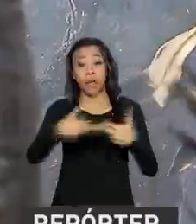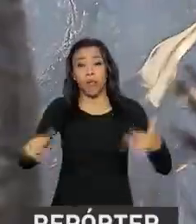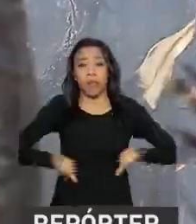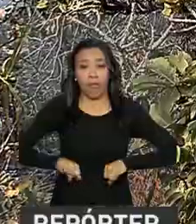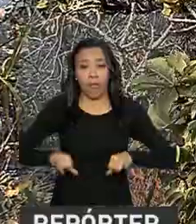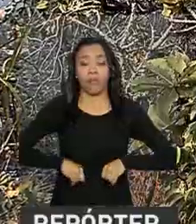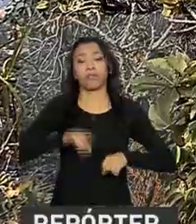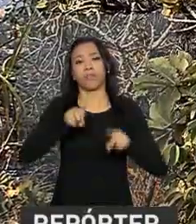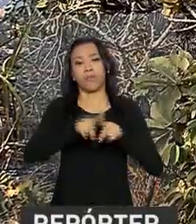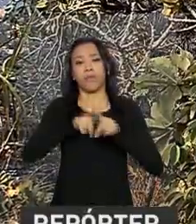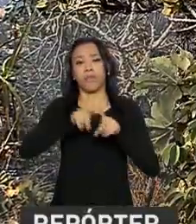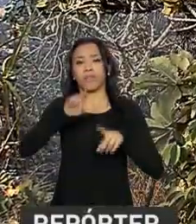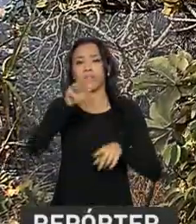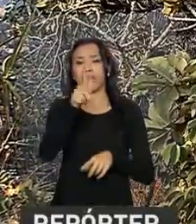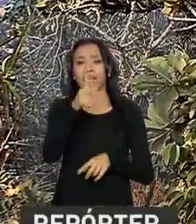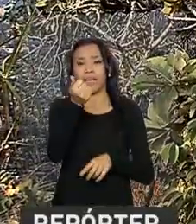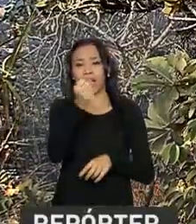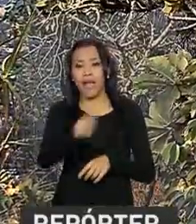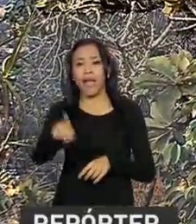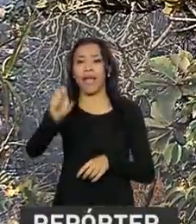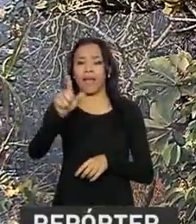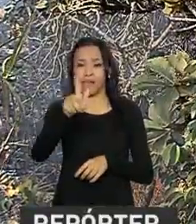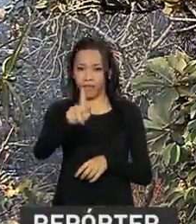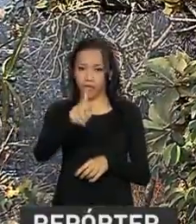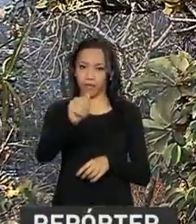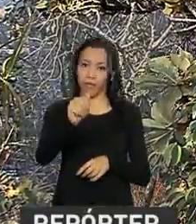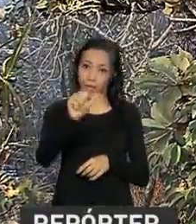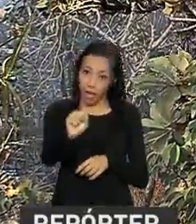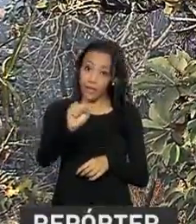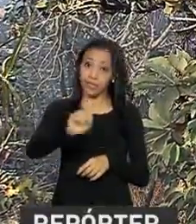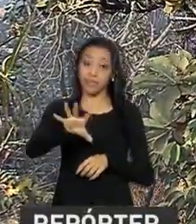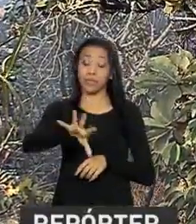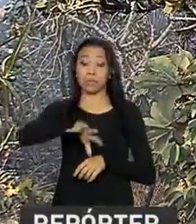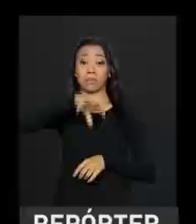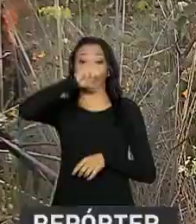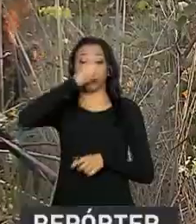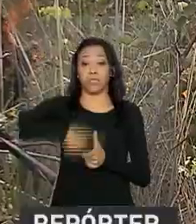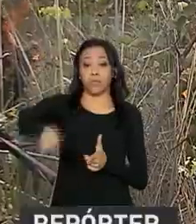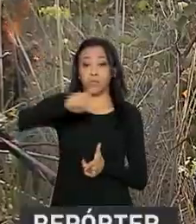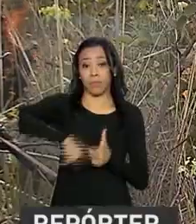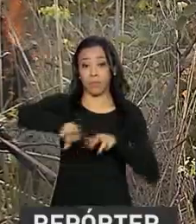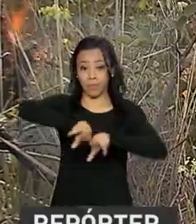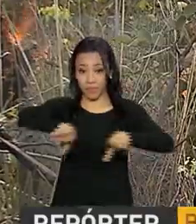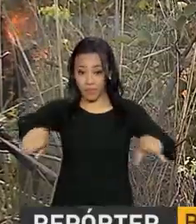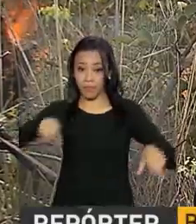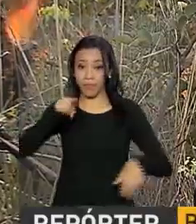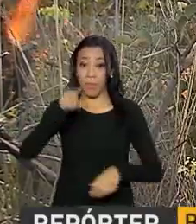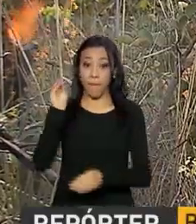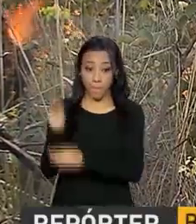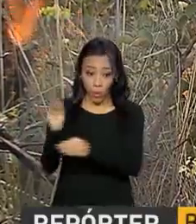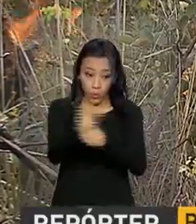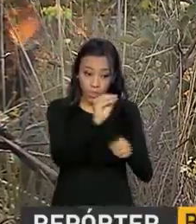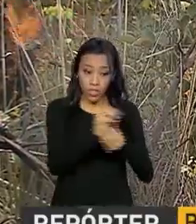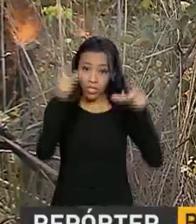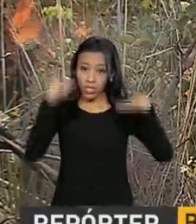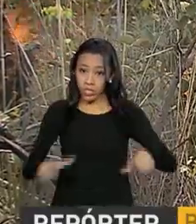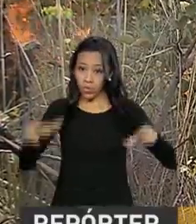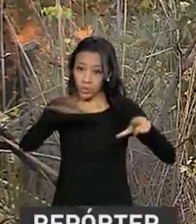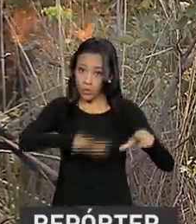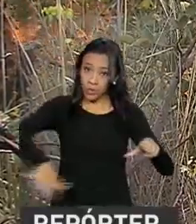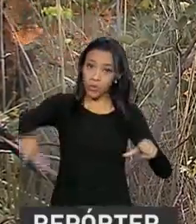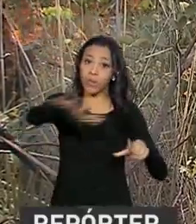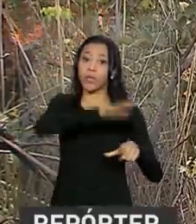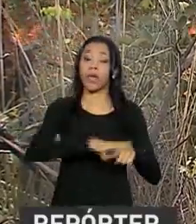a emissão de gases que poluem o meio ambiente e contribuem para o efeito estufa no planeta. Para proteger áreas como essa, o IBAMA contratou esse